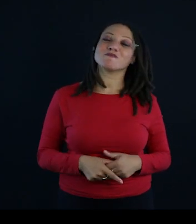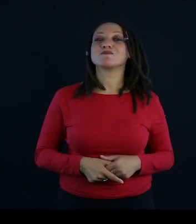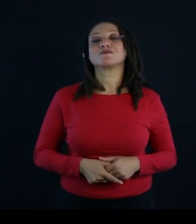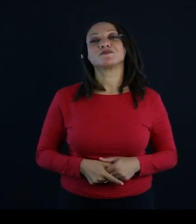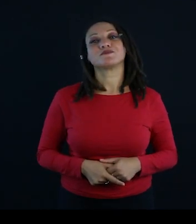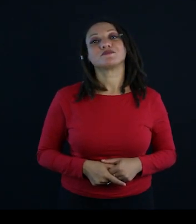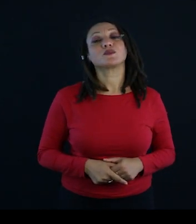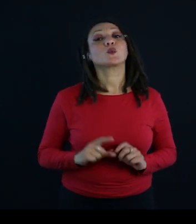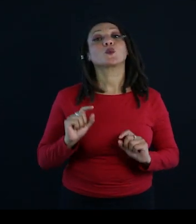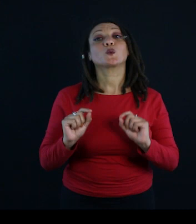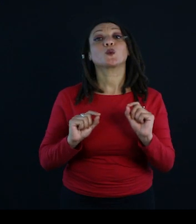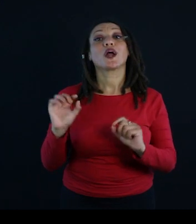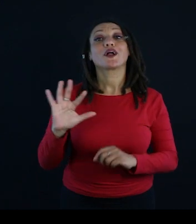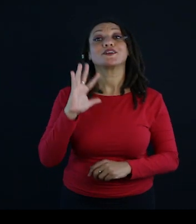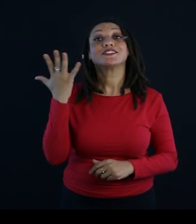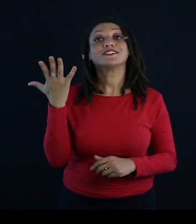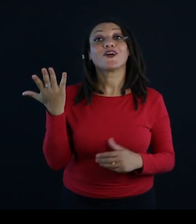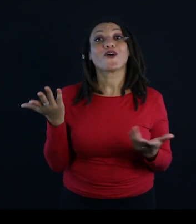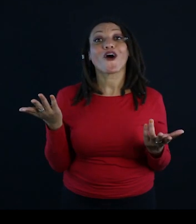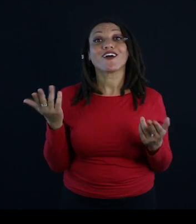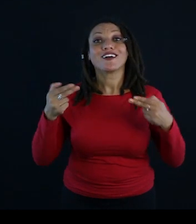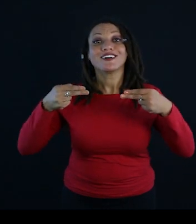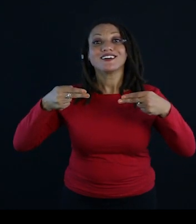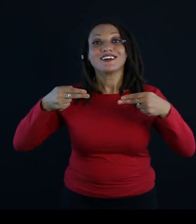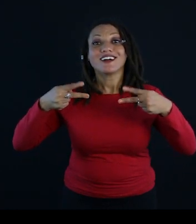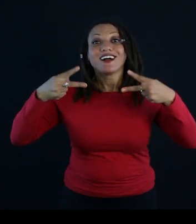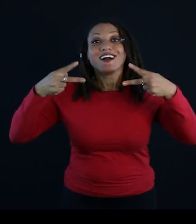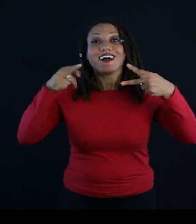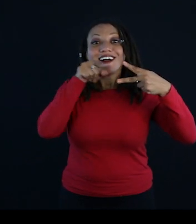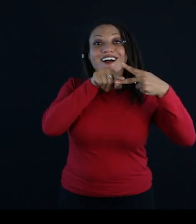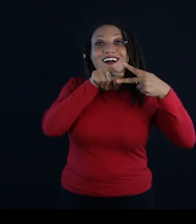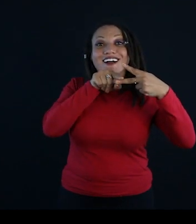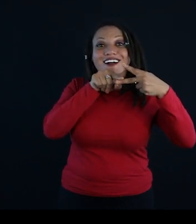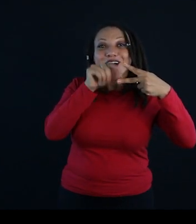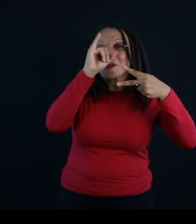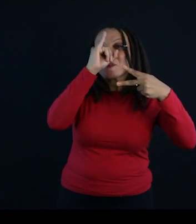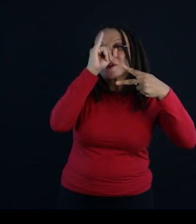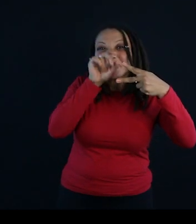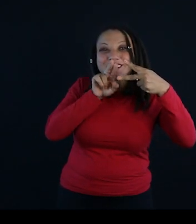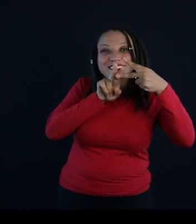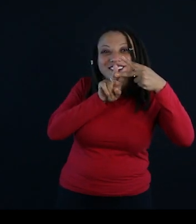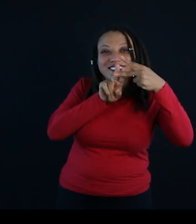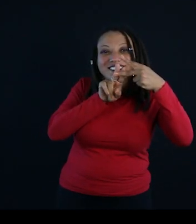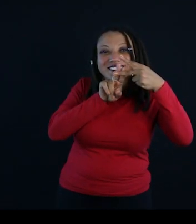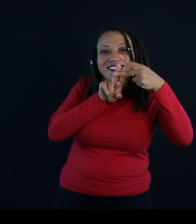vendo? Aí, o que que acontece? Tadá! Eles estão aqui.